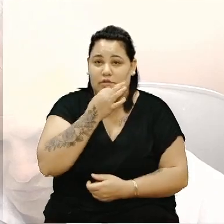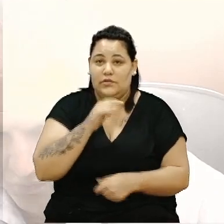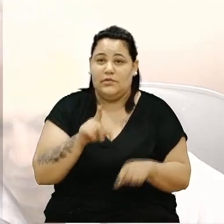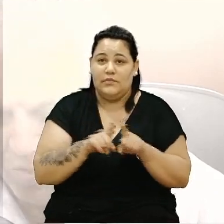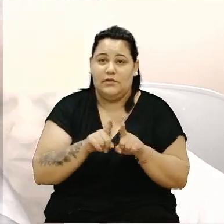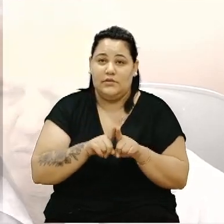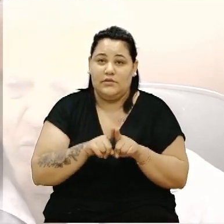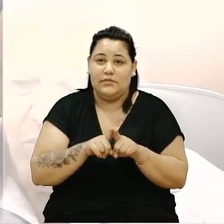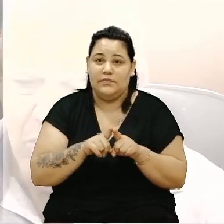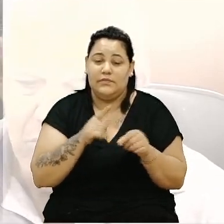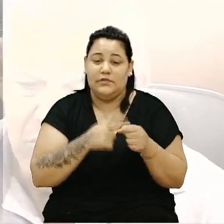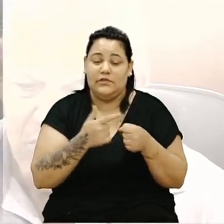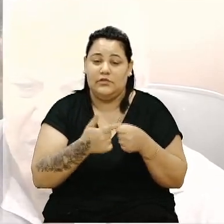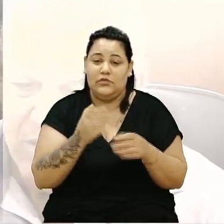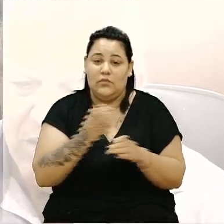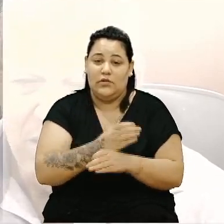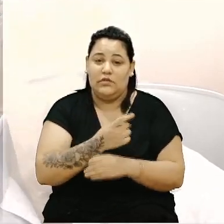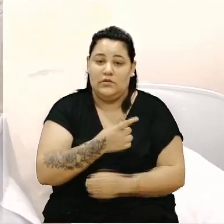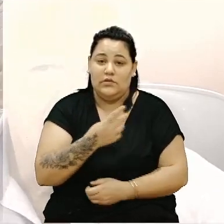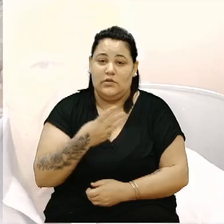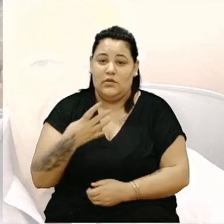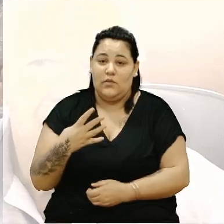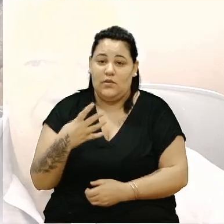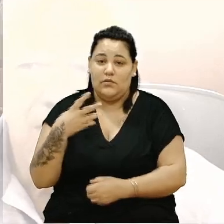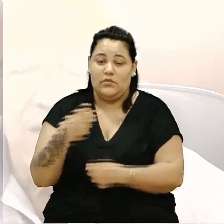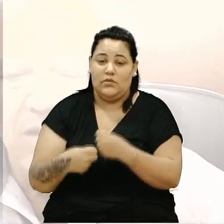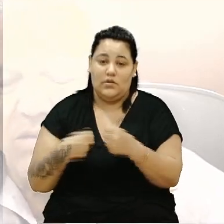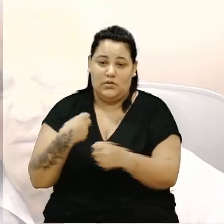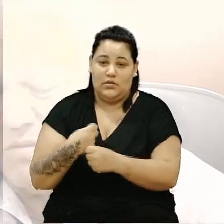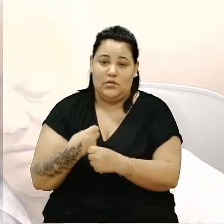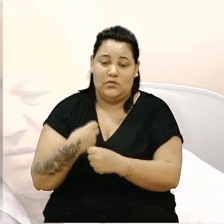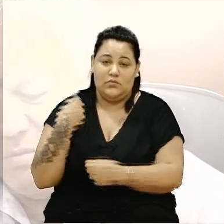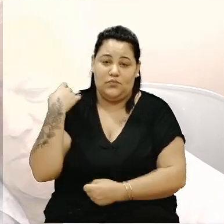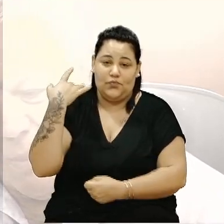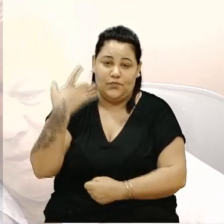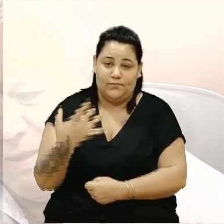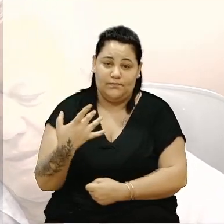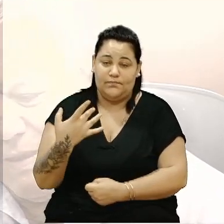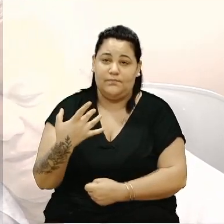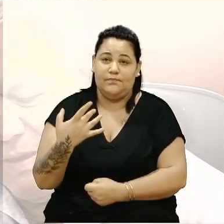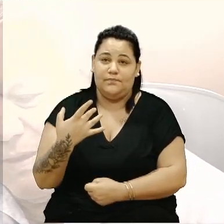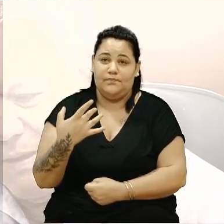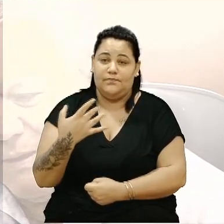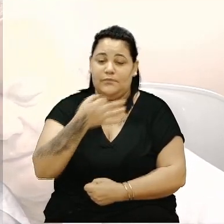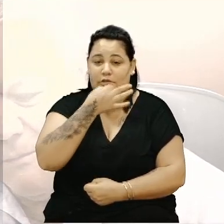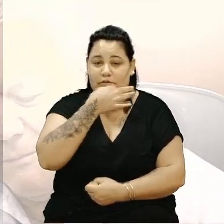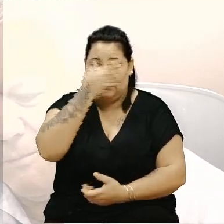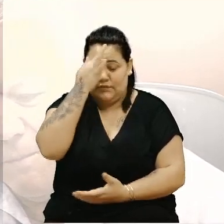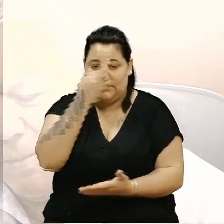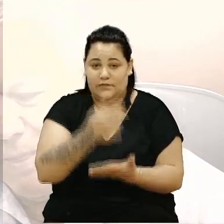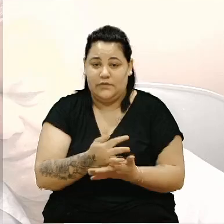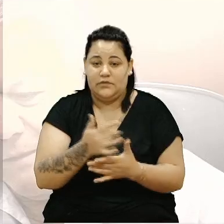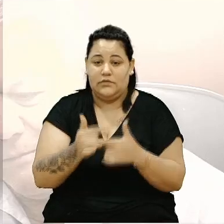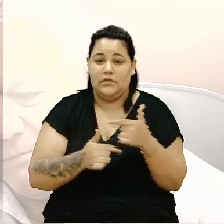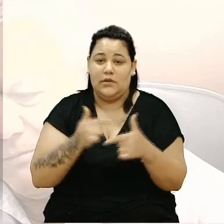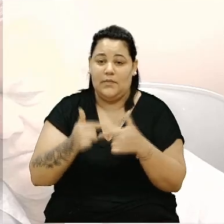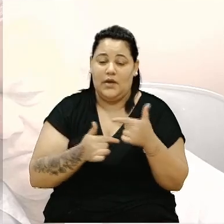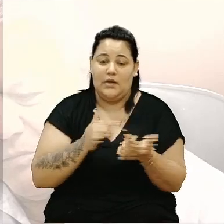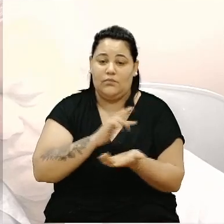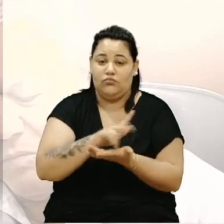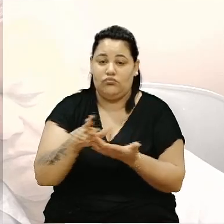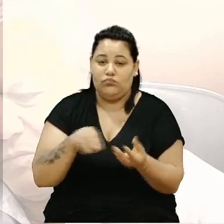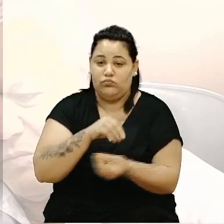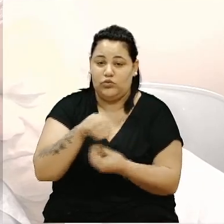Cidade completa 134 anos de história. Caxias do Sul, da fé, do trabalho, da